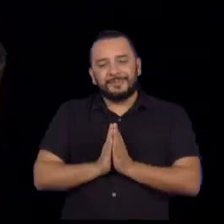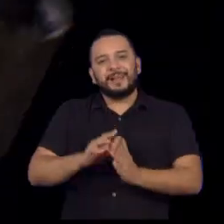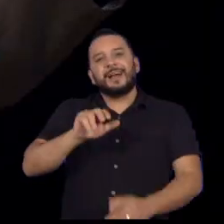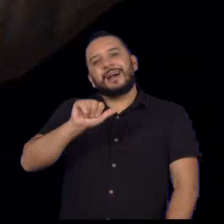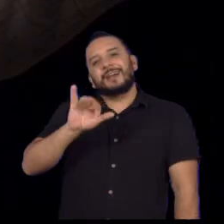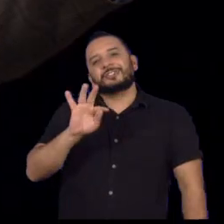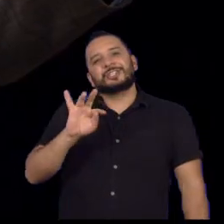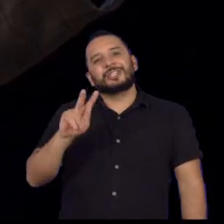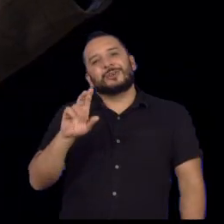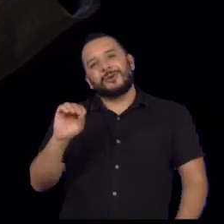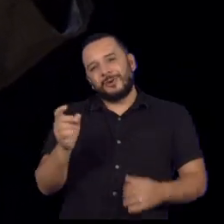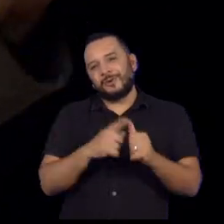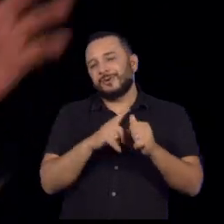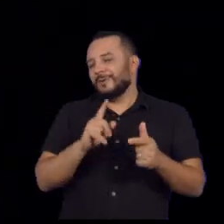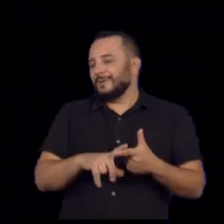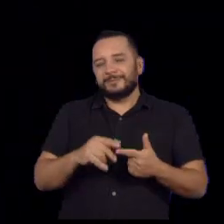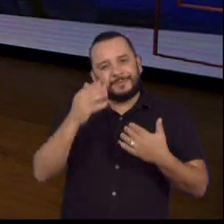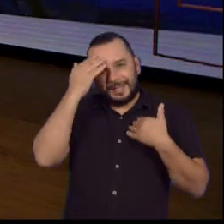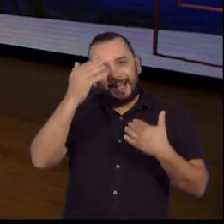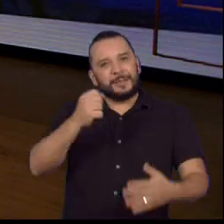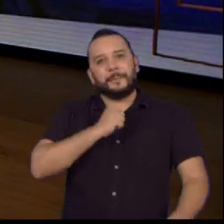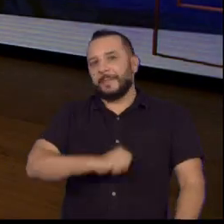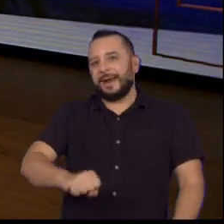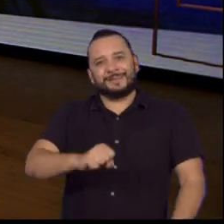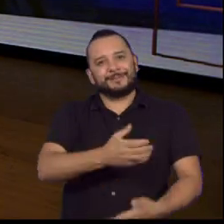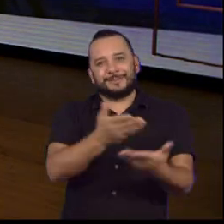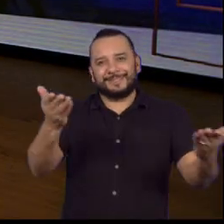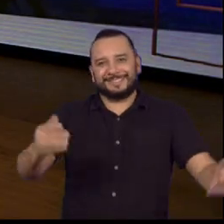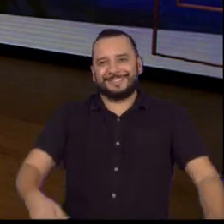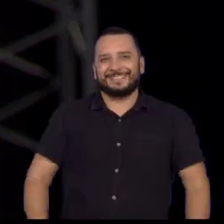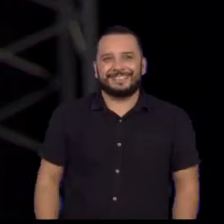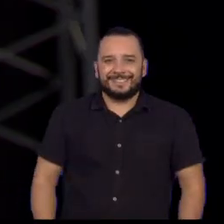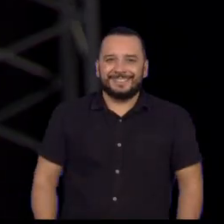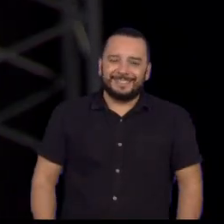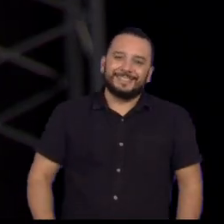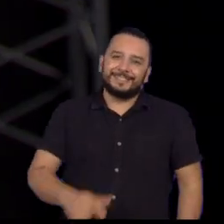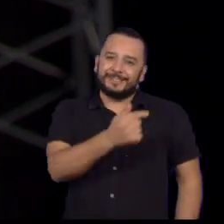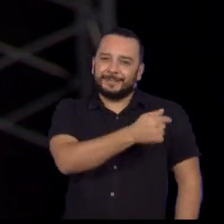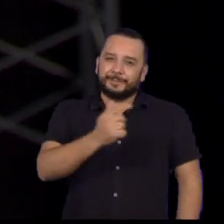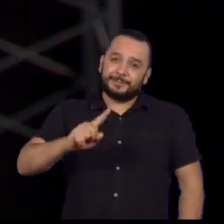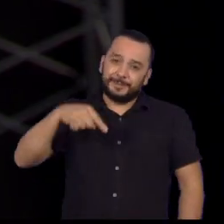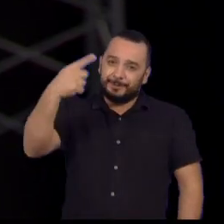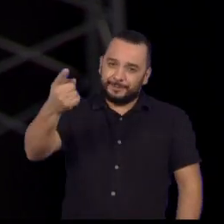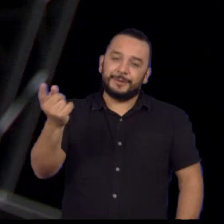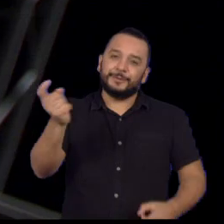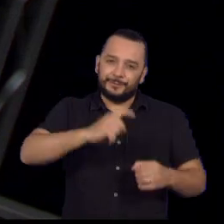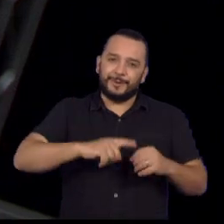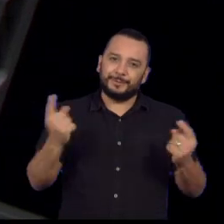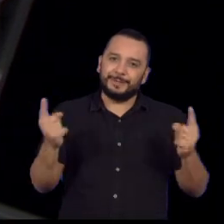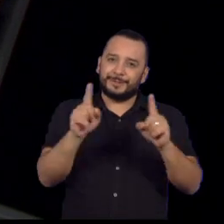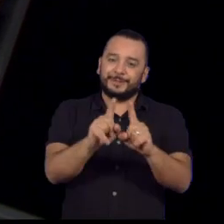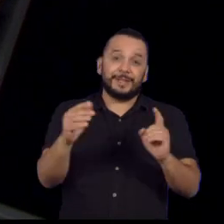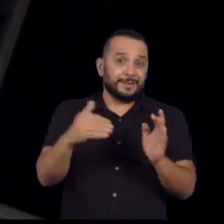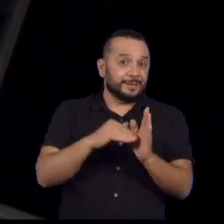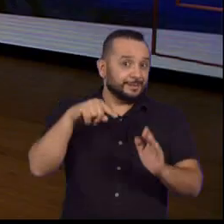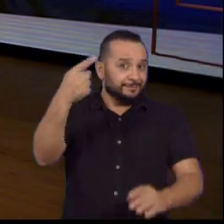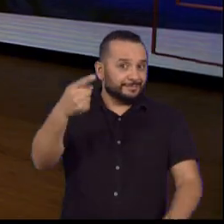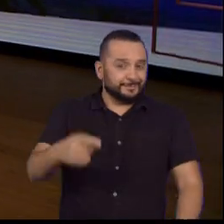Grande abraço. Merda. Tchau, tchau. Voltamos na semana que vem com o Persona. Até lá.